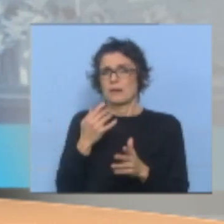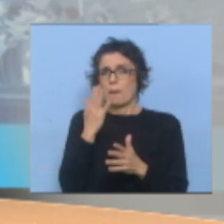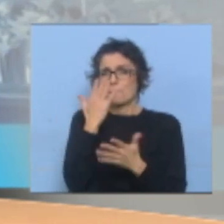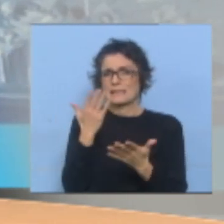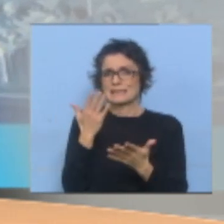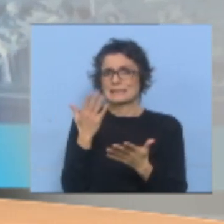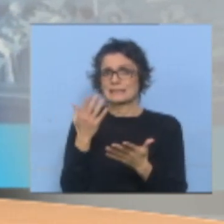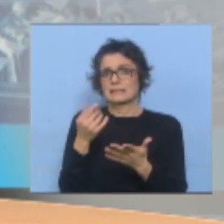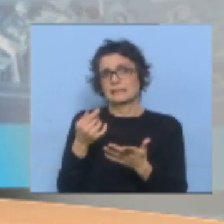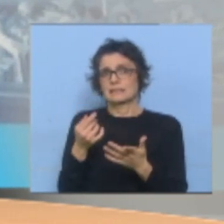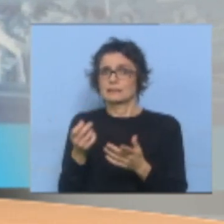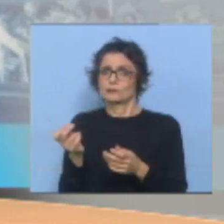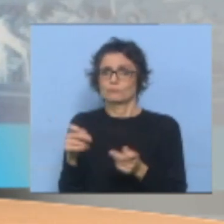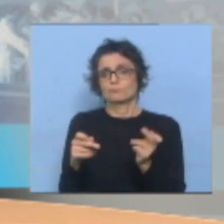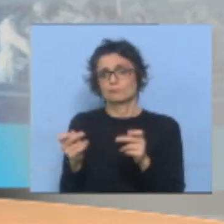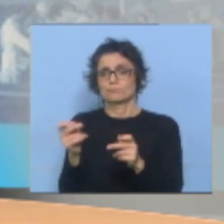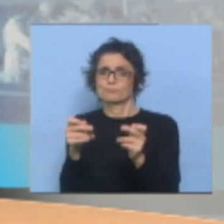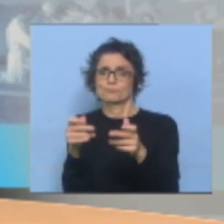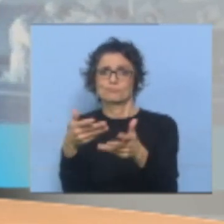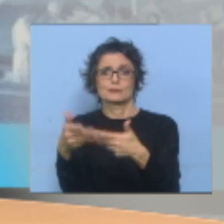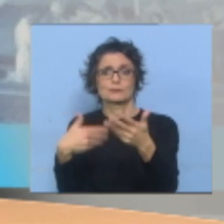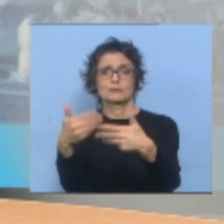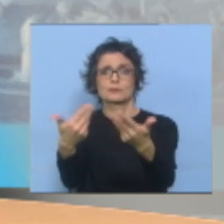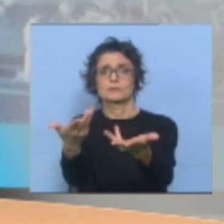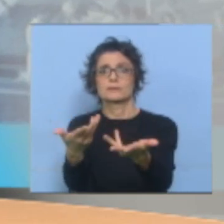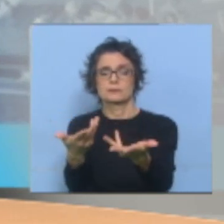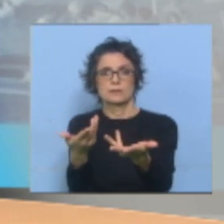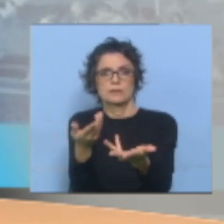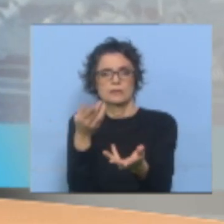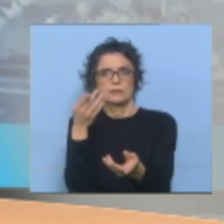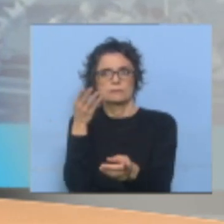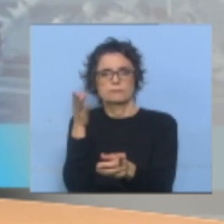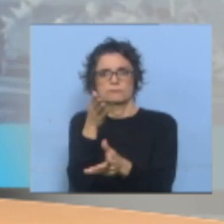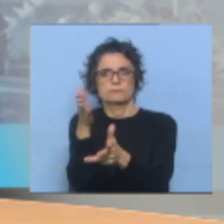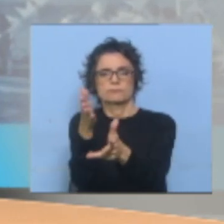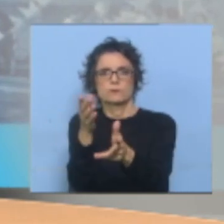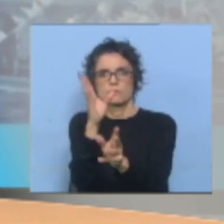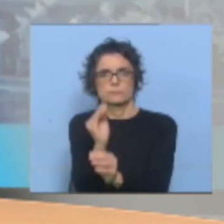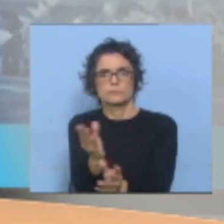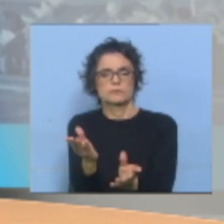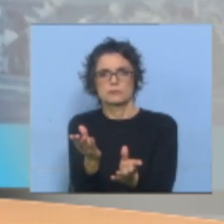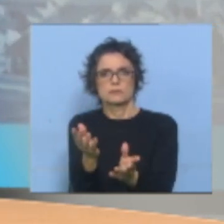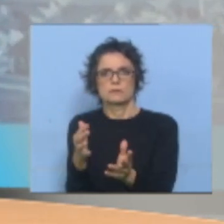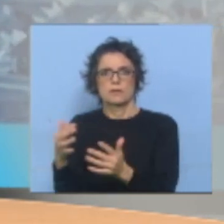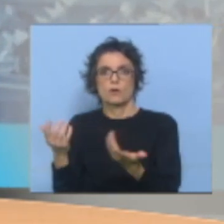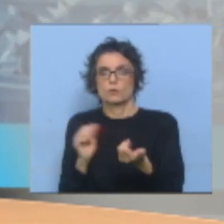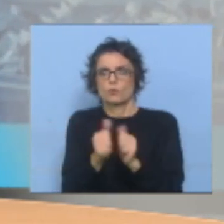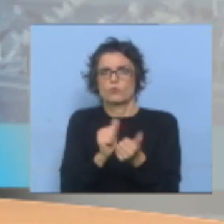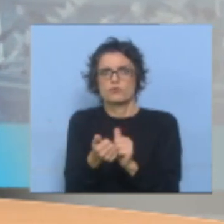uma tendência que não sabemos onde irá conduzir, não é? A espetáculos desportivos que